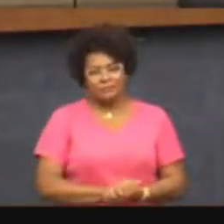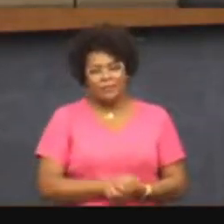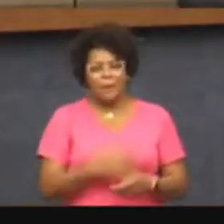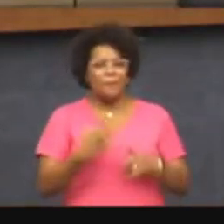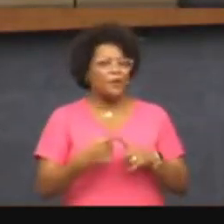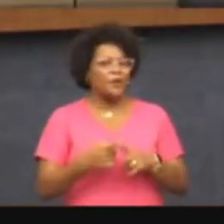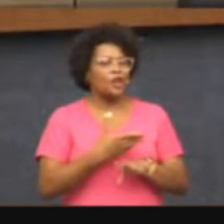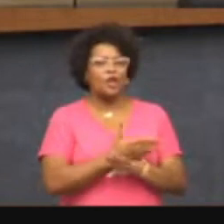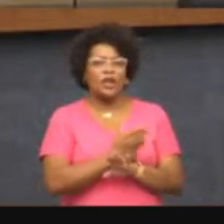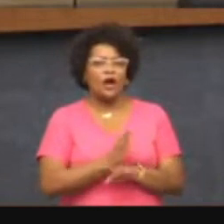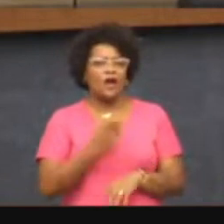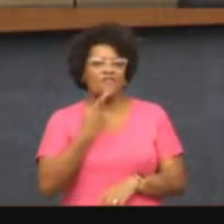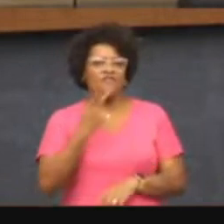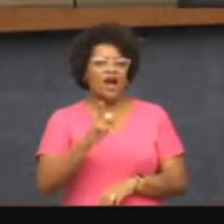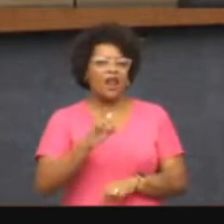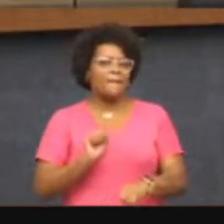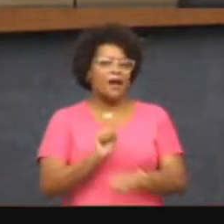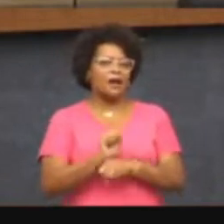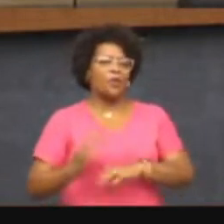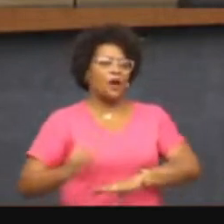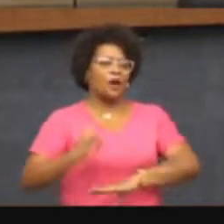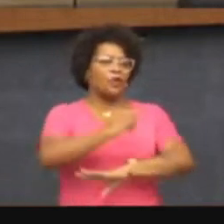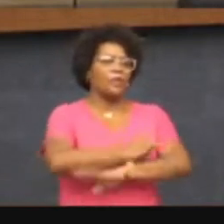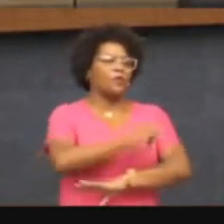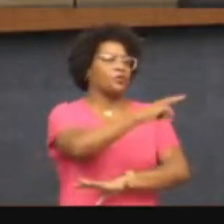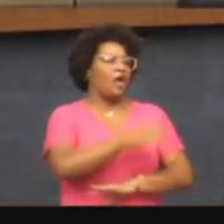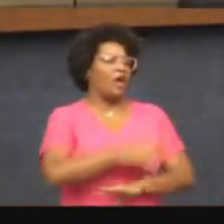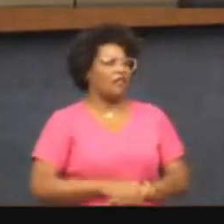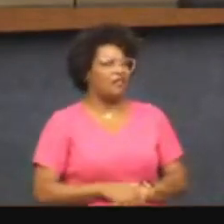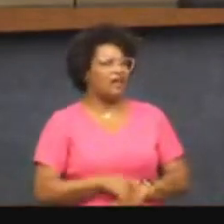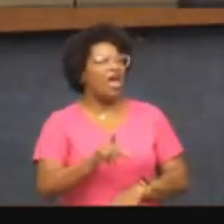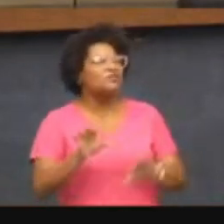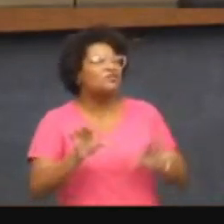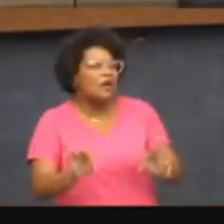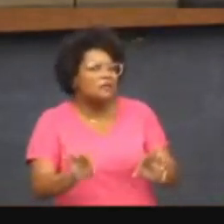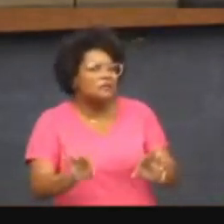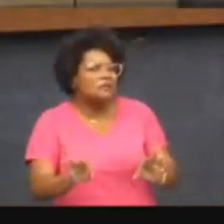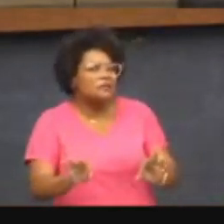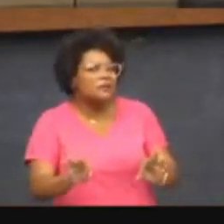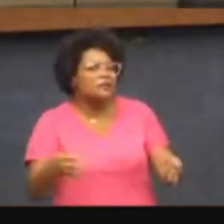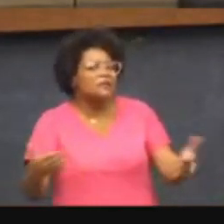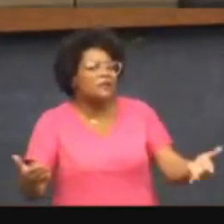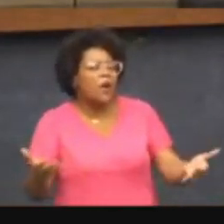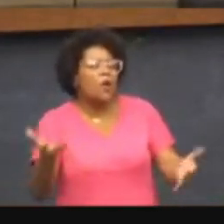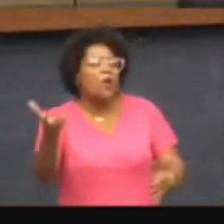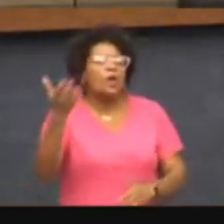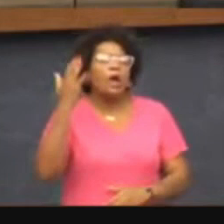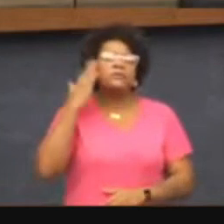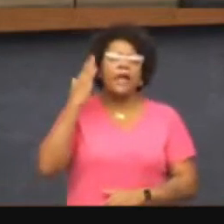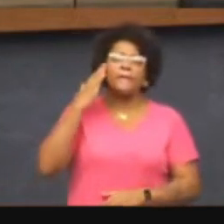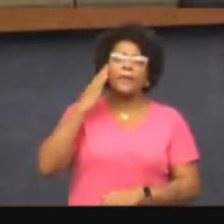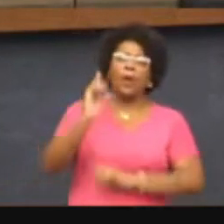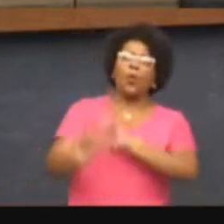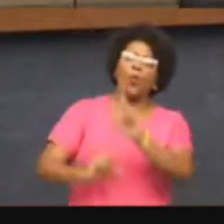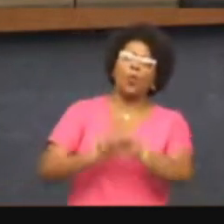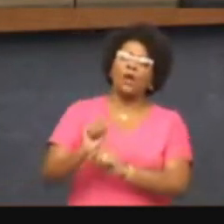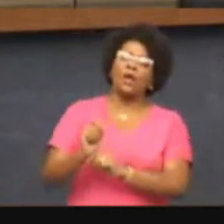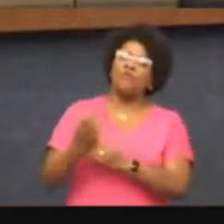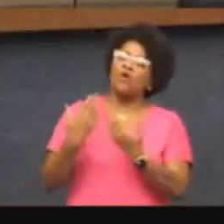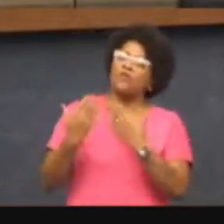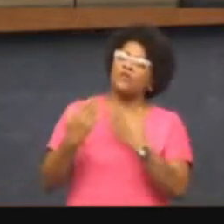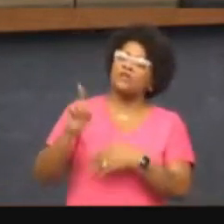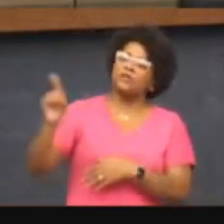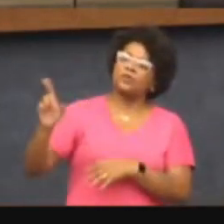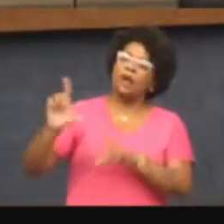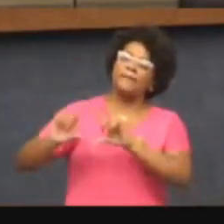aeroporto? Será que é isso mesmo? Então, a gente gostaria de saber o que foi tratado em Brasília nesse último